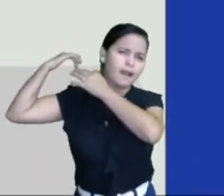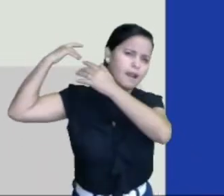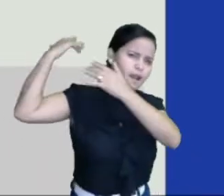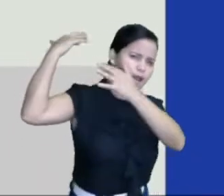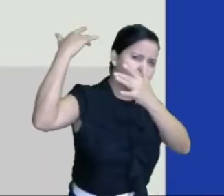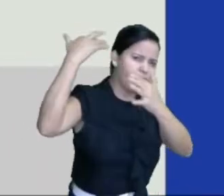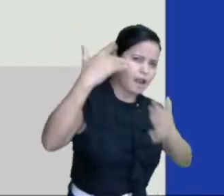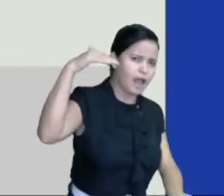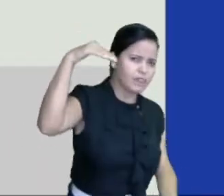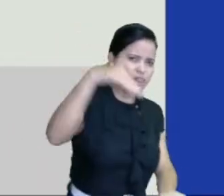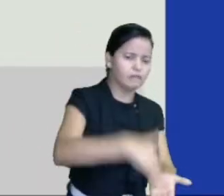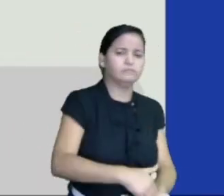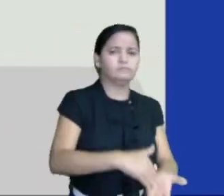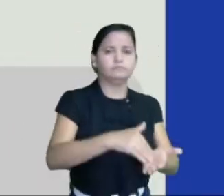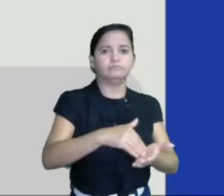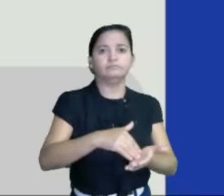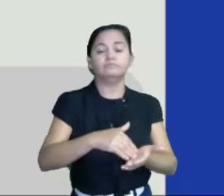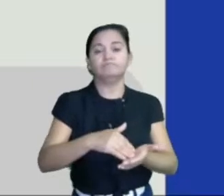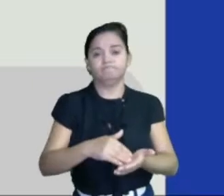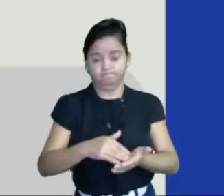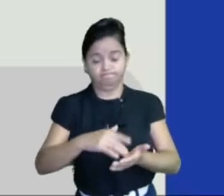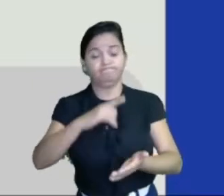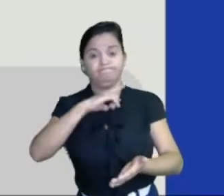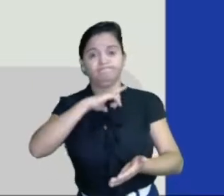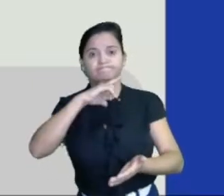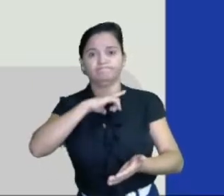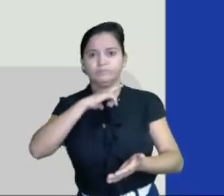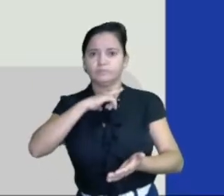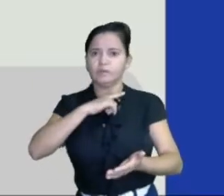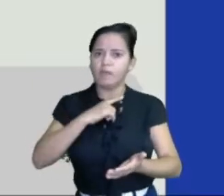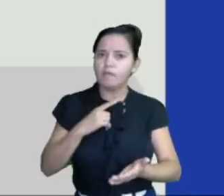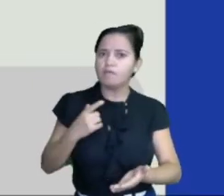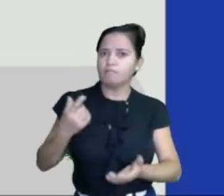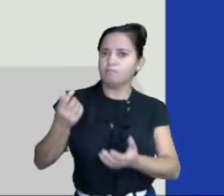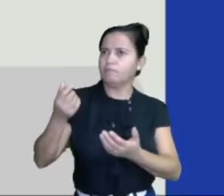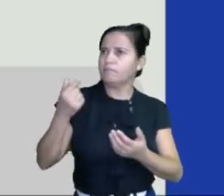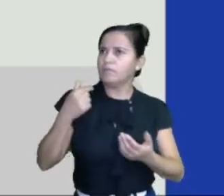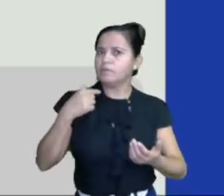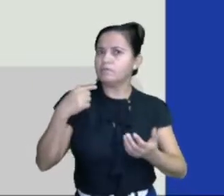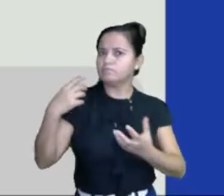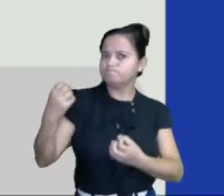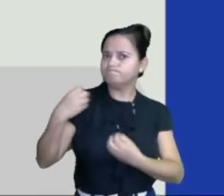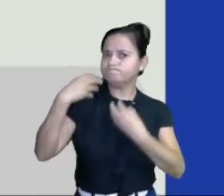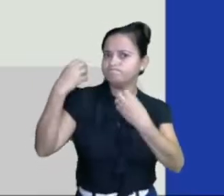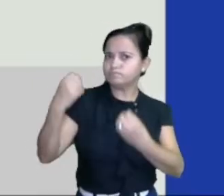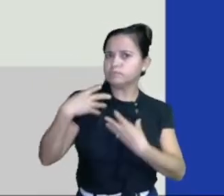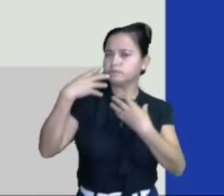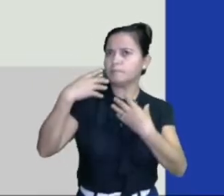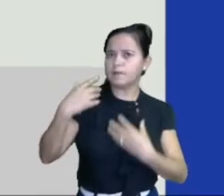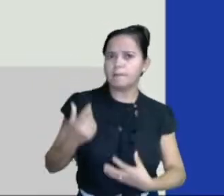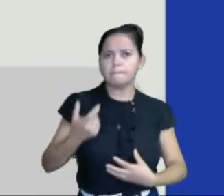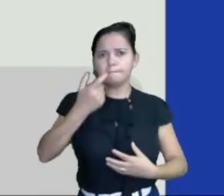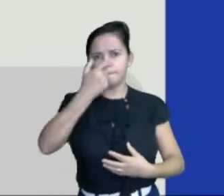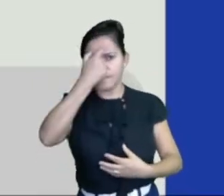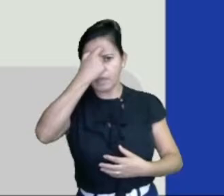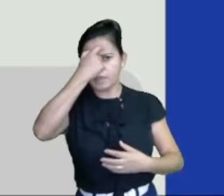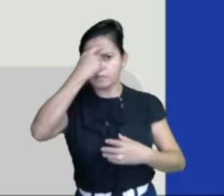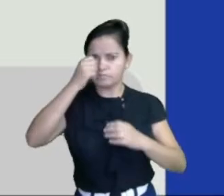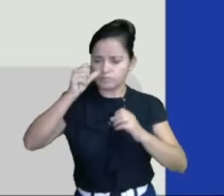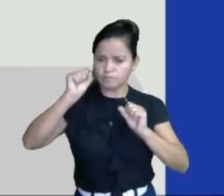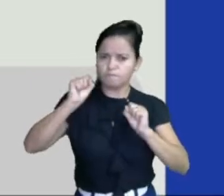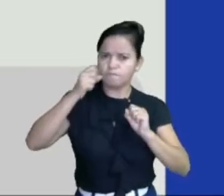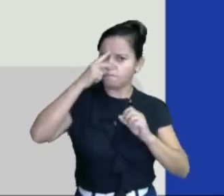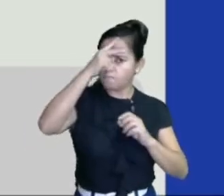nossos descendentes. Essas heranças contribuem para fortalecer a memória e identidade